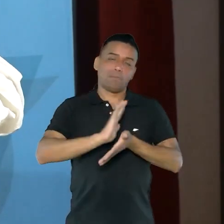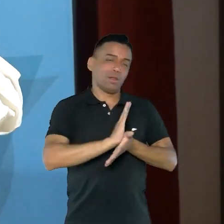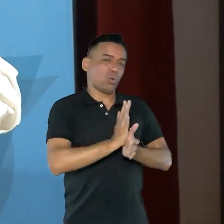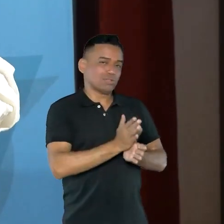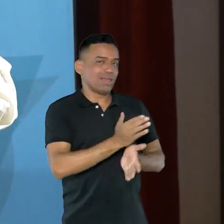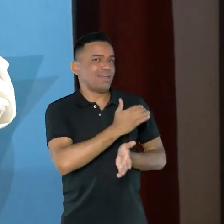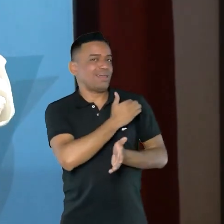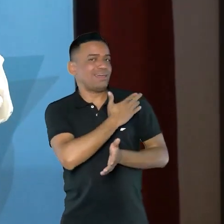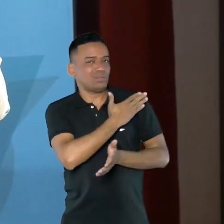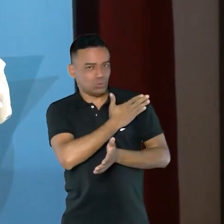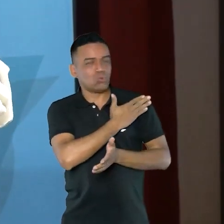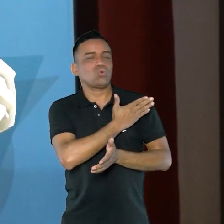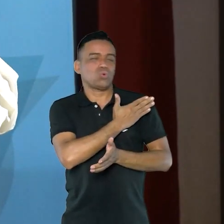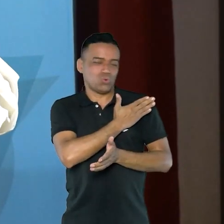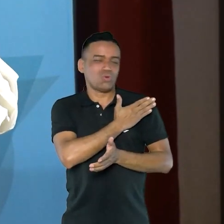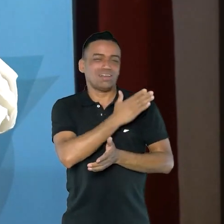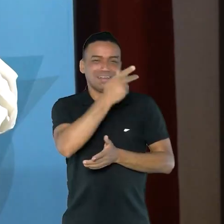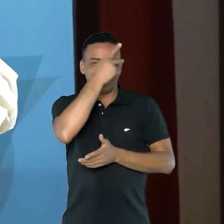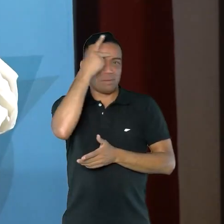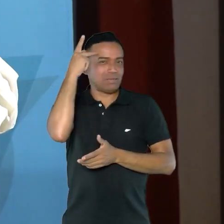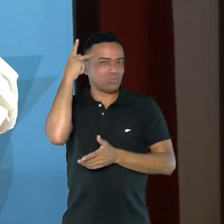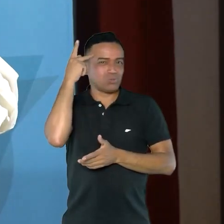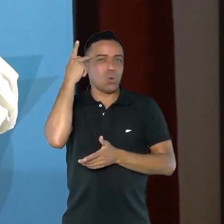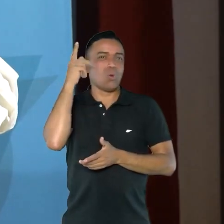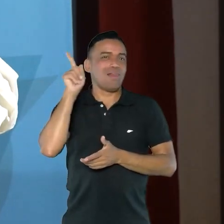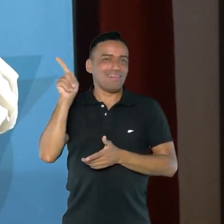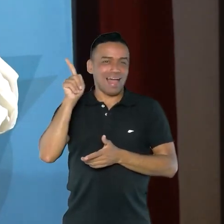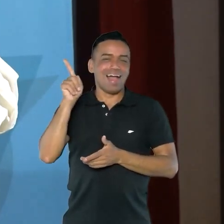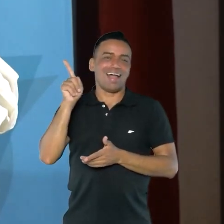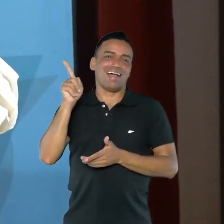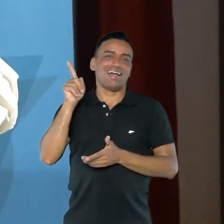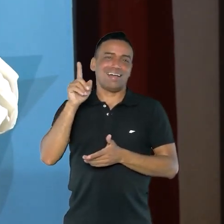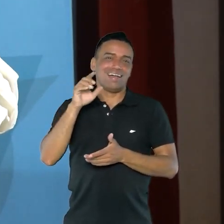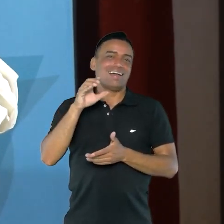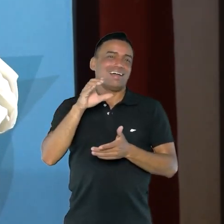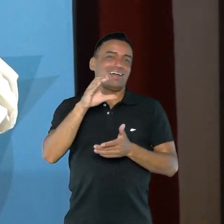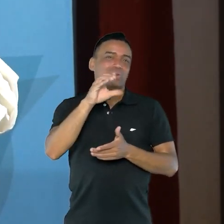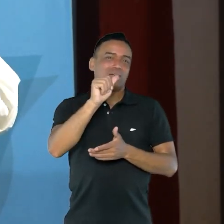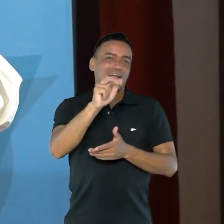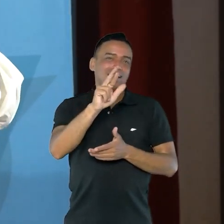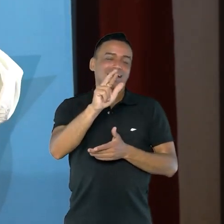só podia registrar as crianças indígenas com nomes